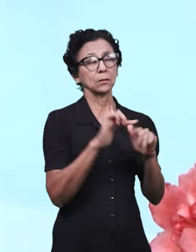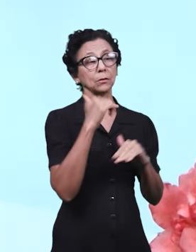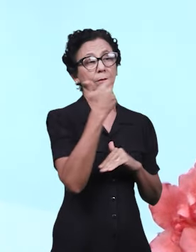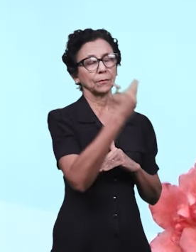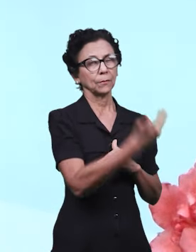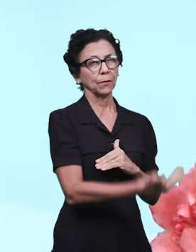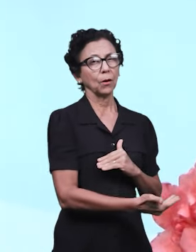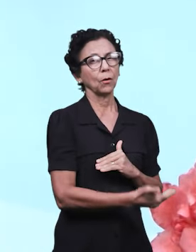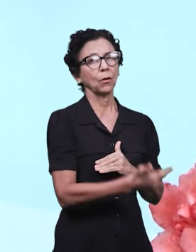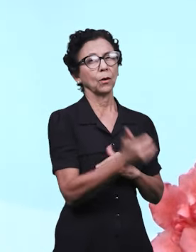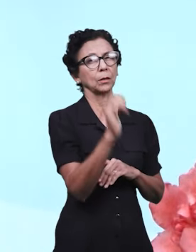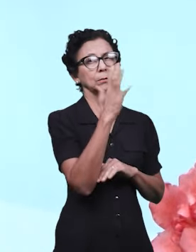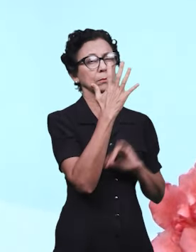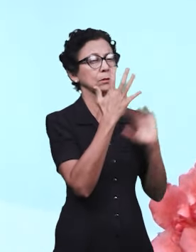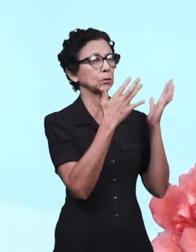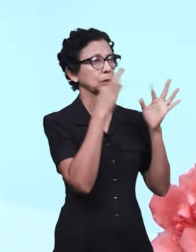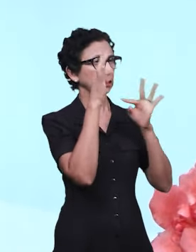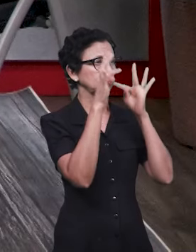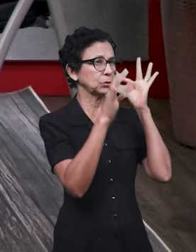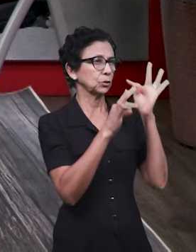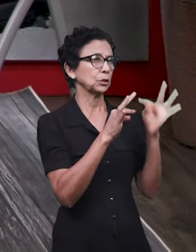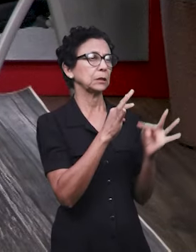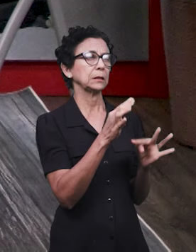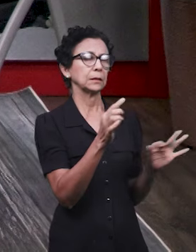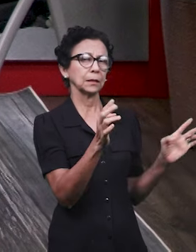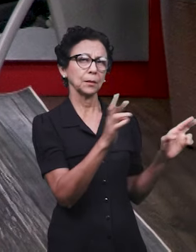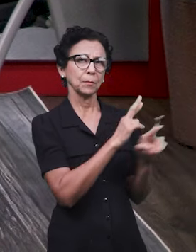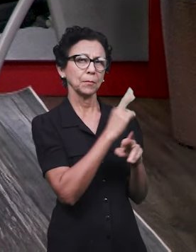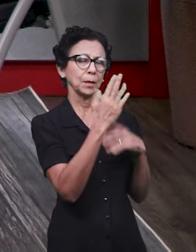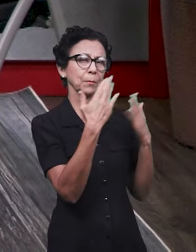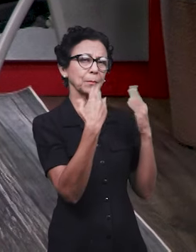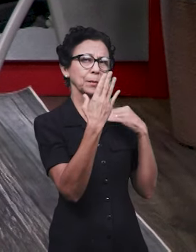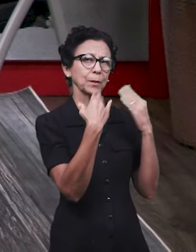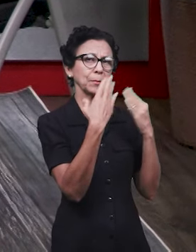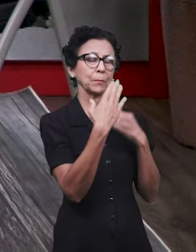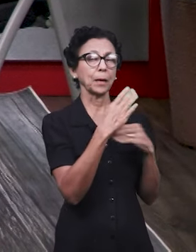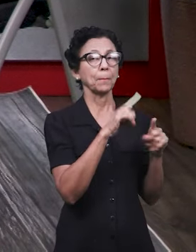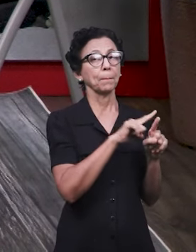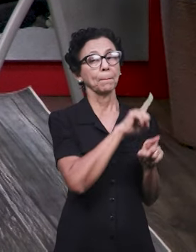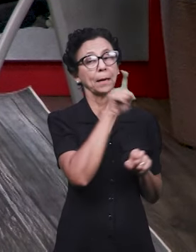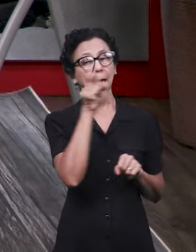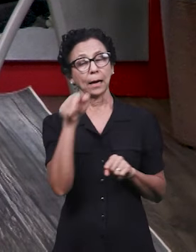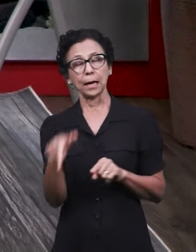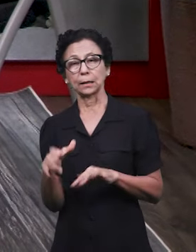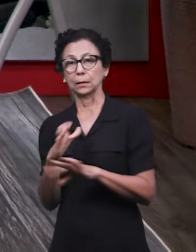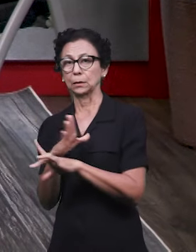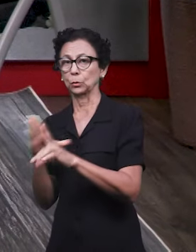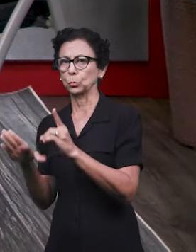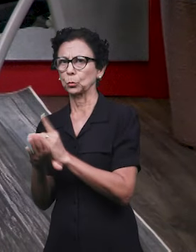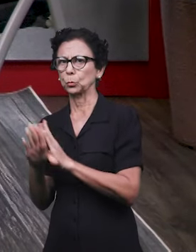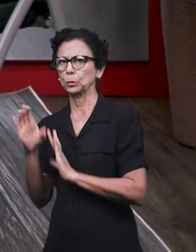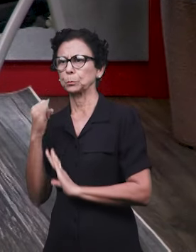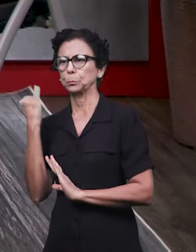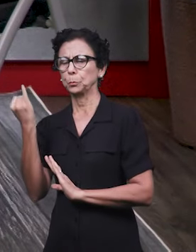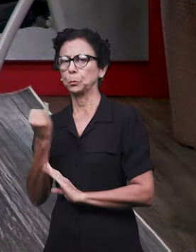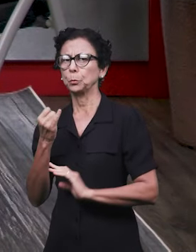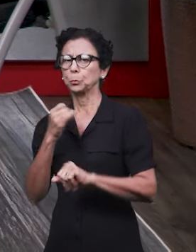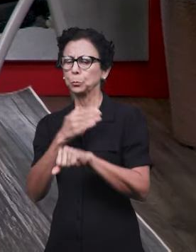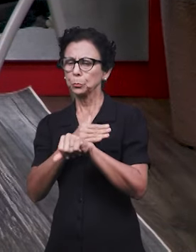Então, é muito necessário que a gente venha aproveitar todos os momentos do culto para este ensino. Então,